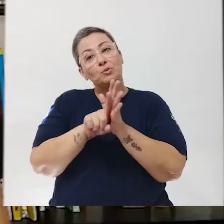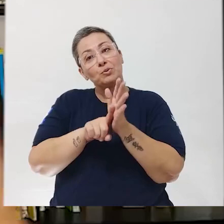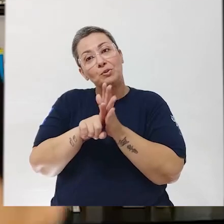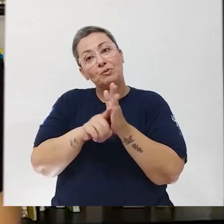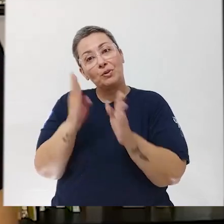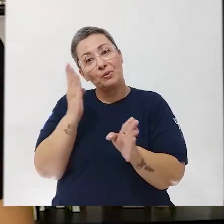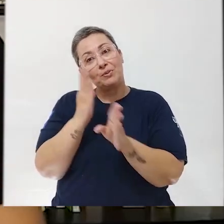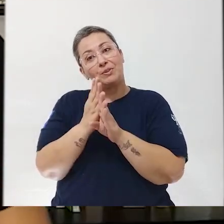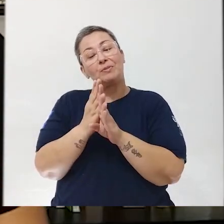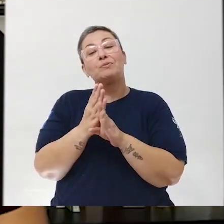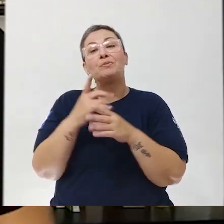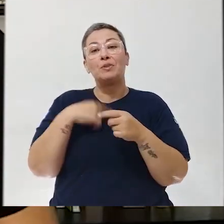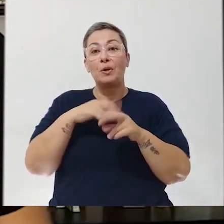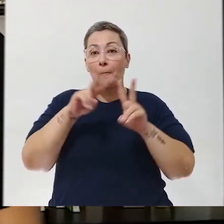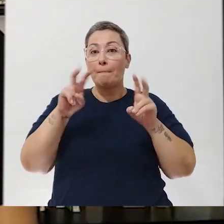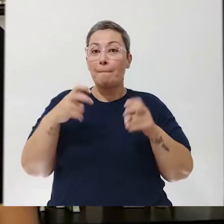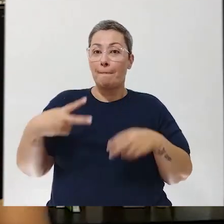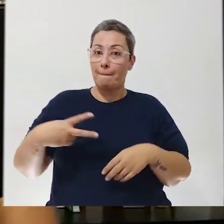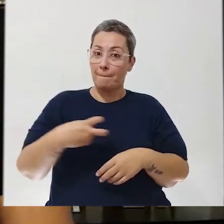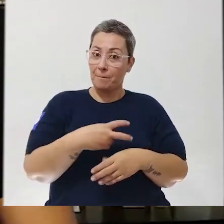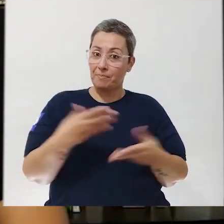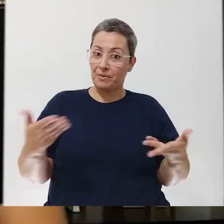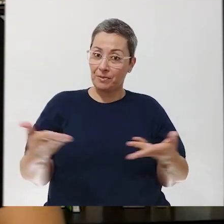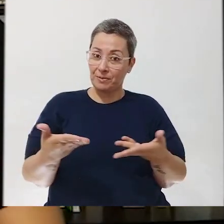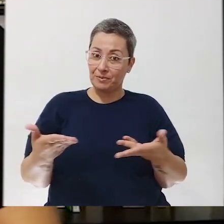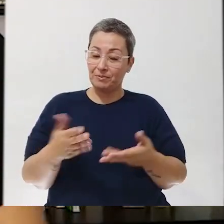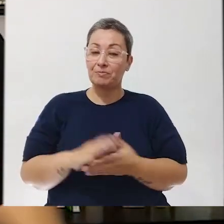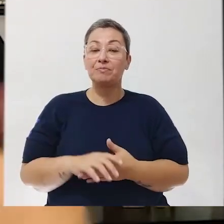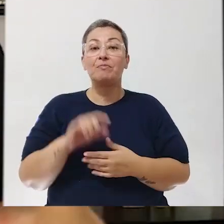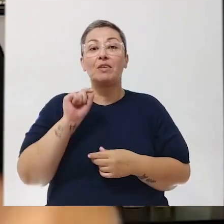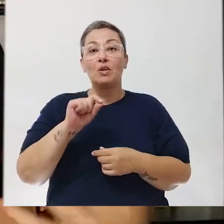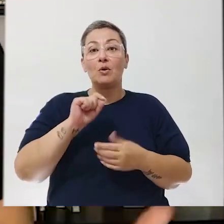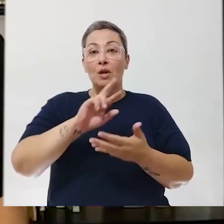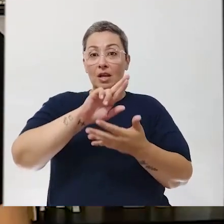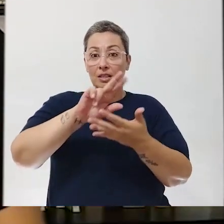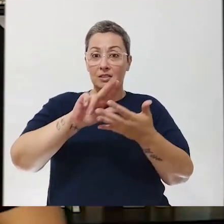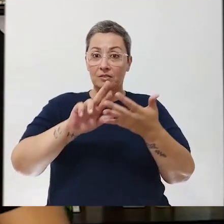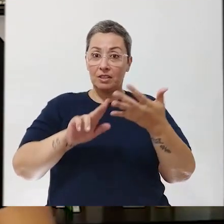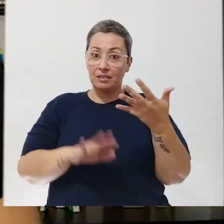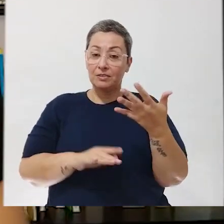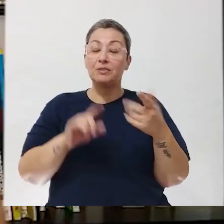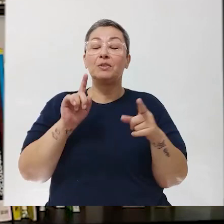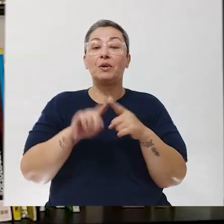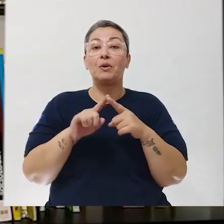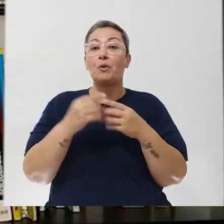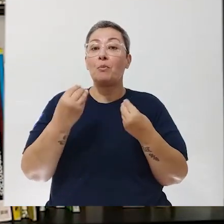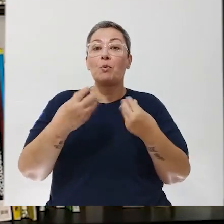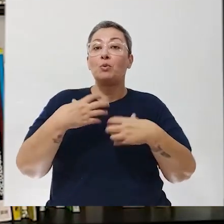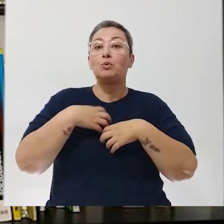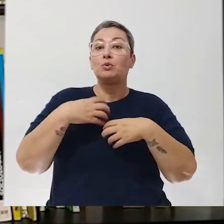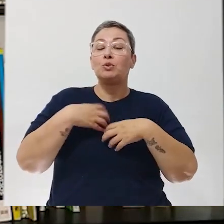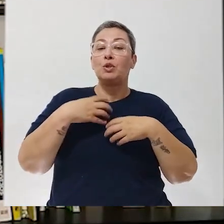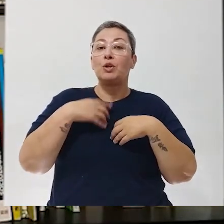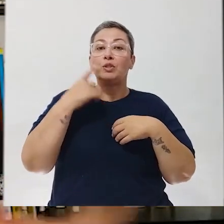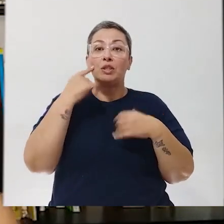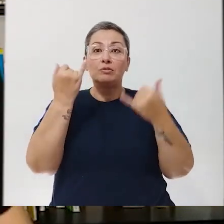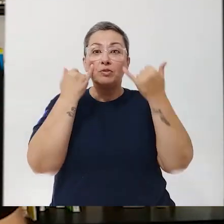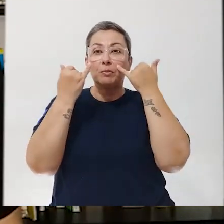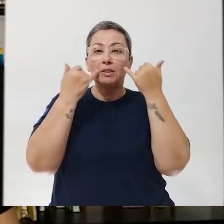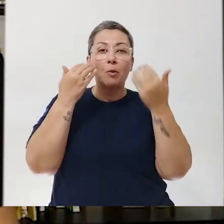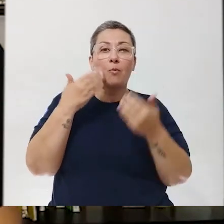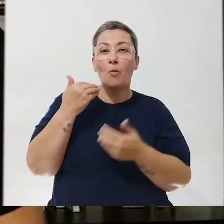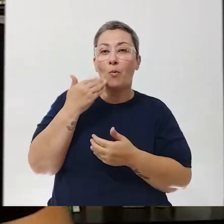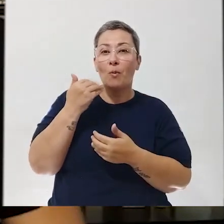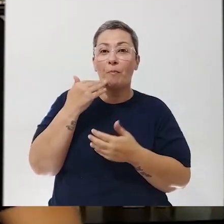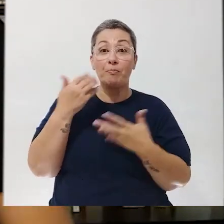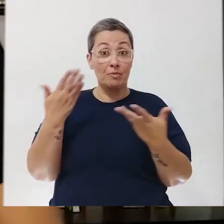vocês pesquisaram e encontraram a respeito desse assunto de hoje, que são essas diferentes maneiras da gente obter